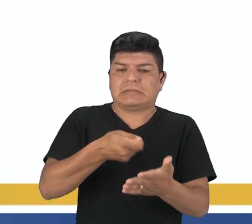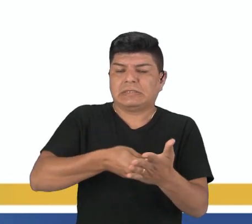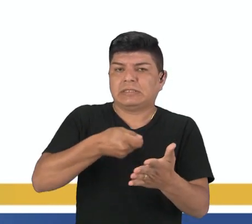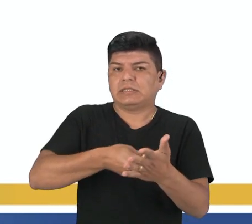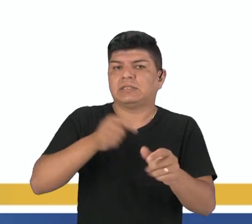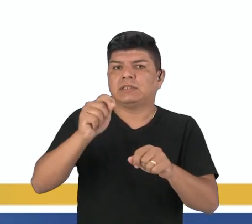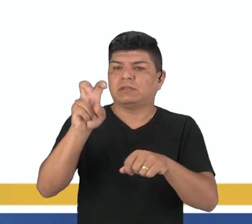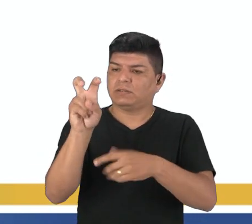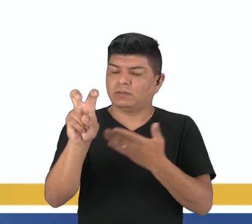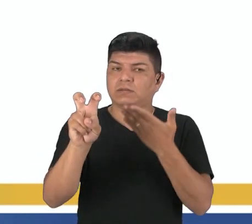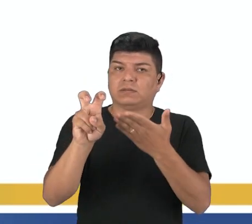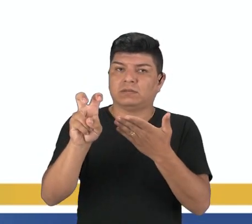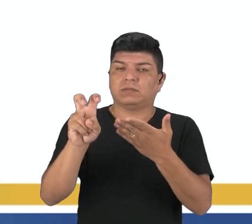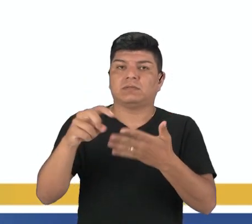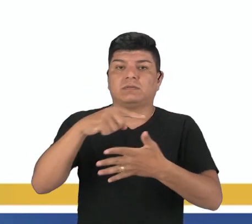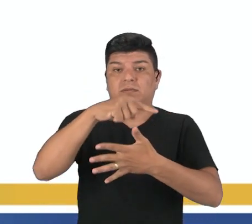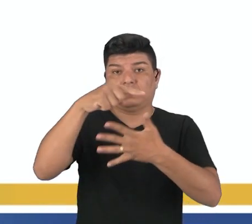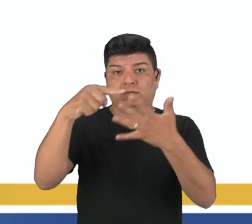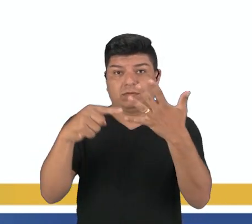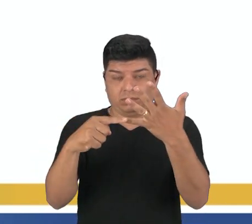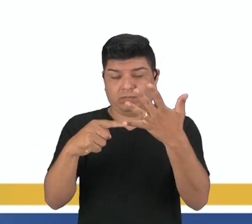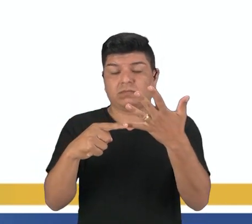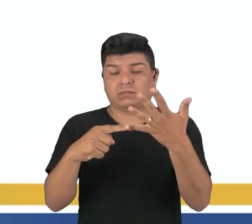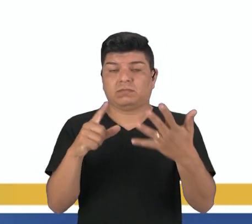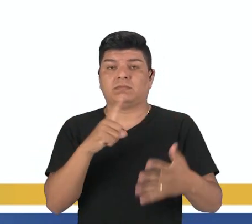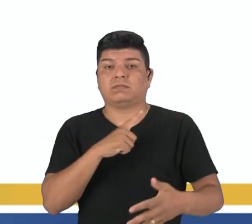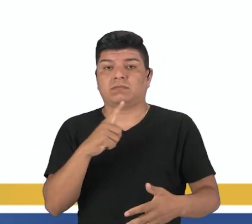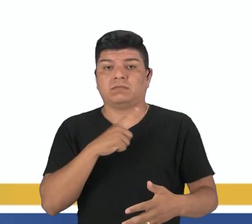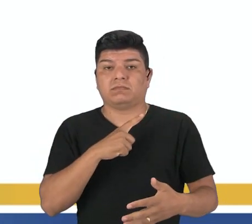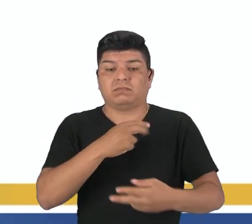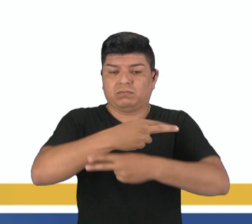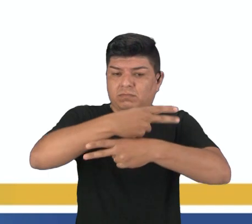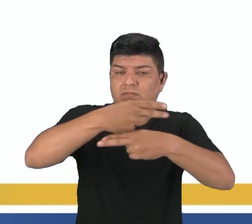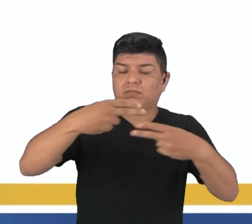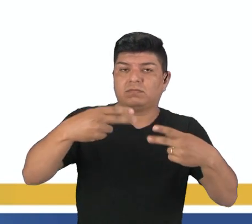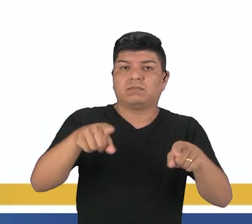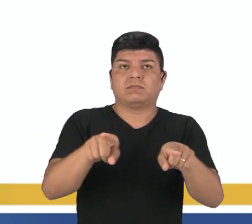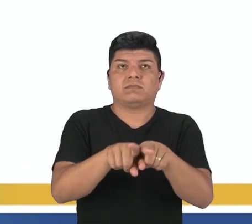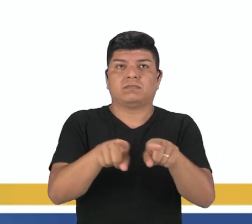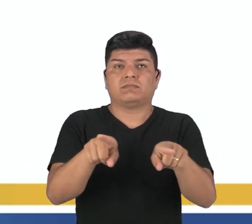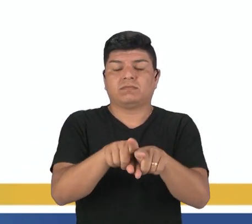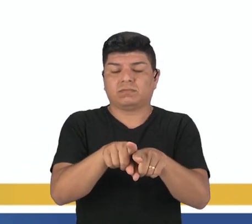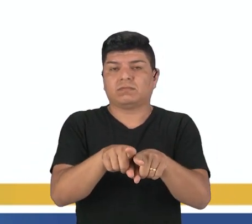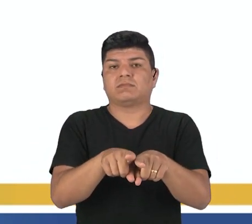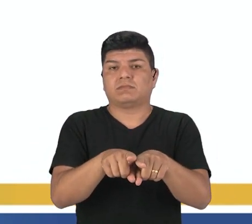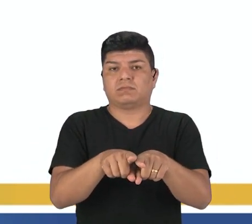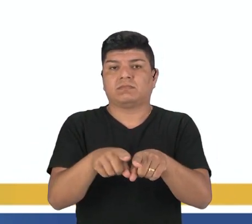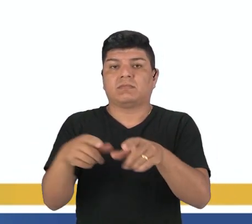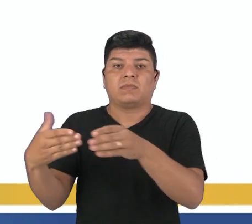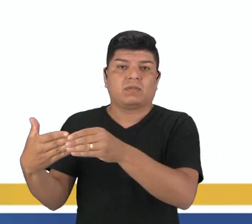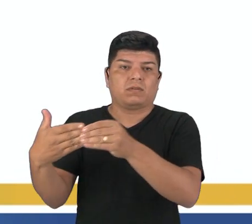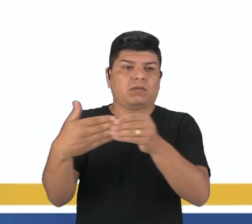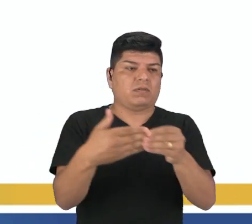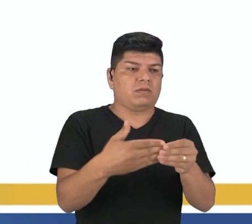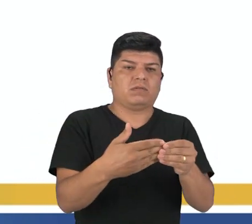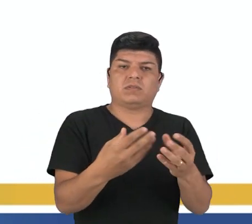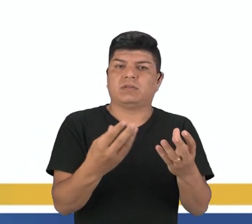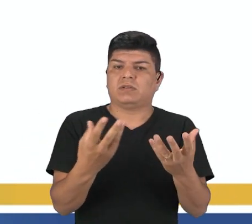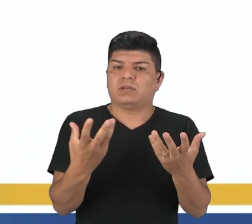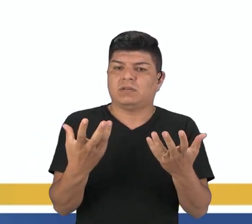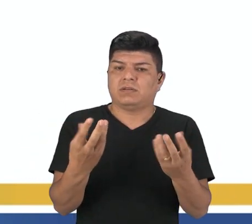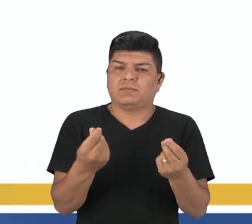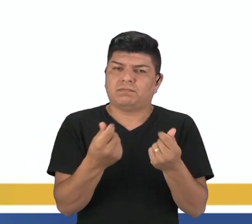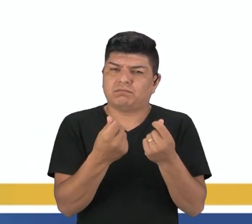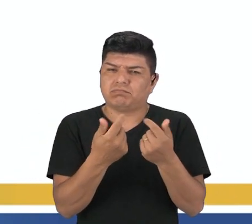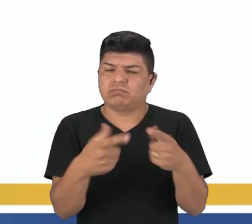sentidos. Então, eu tenho arte onde você vai buscar objetos e esses objetos vão trazer sensações para você,